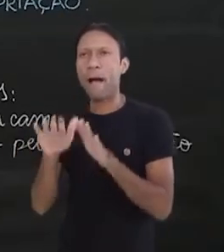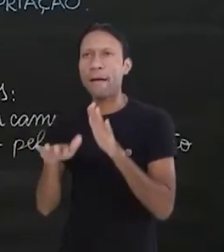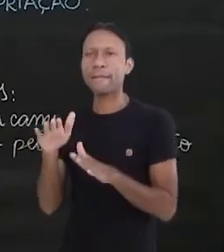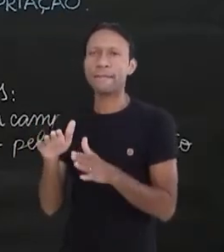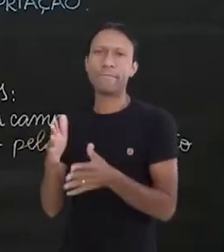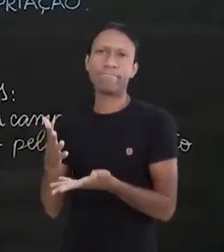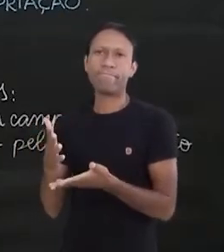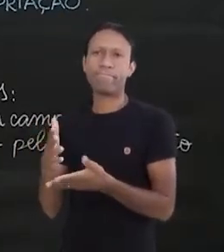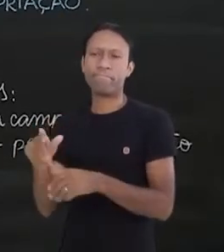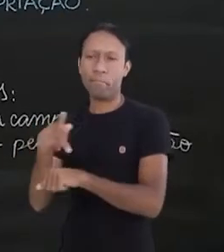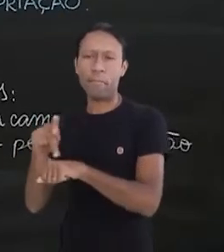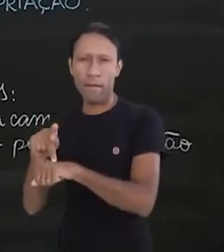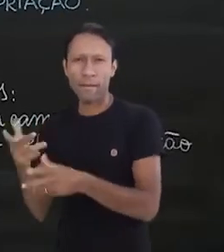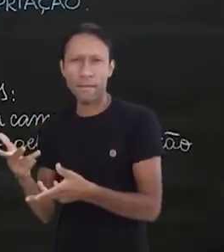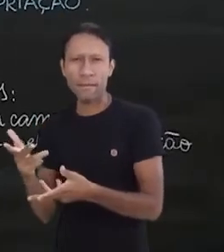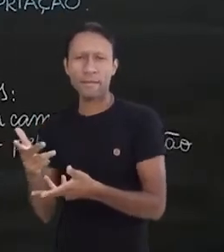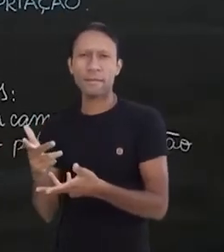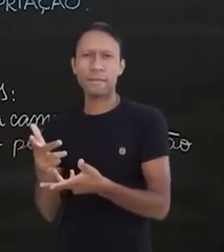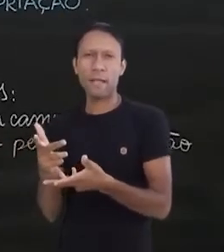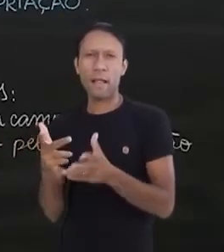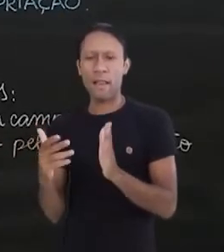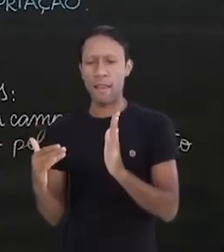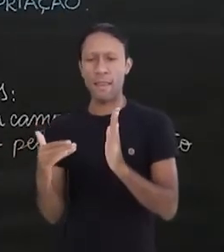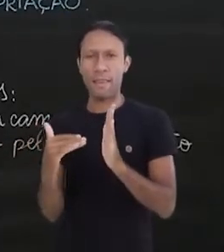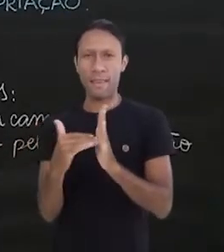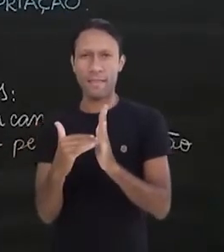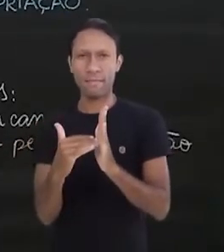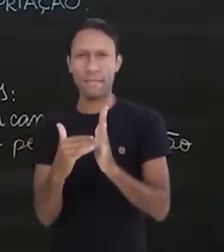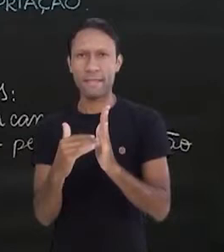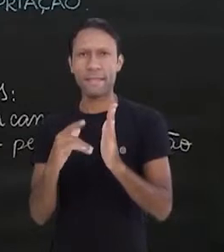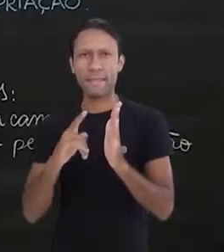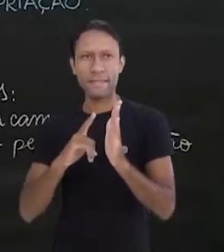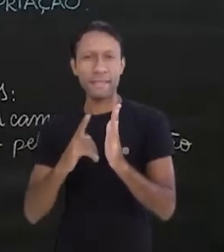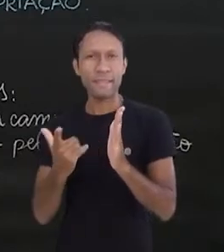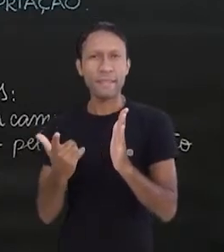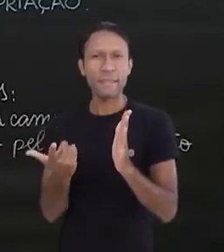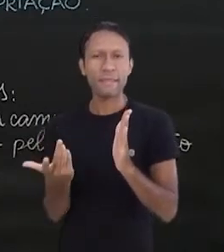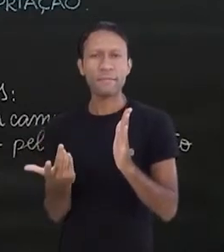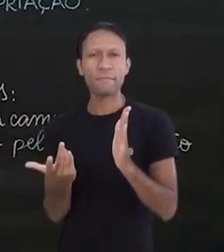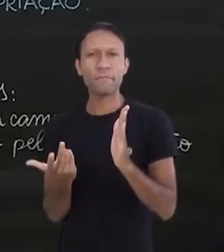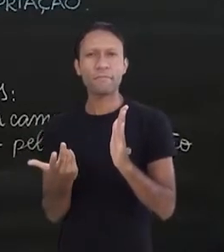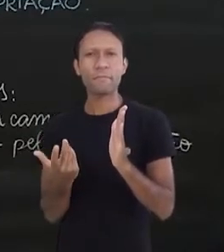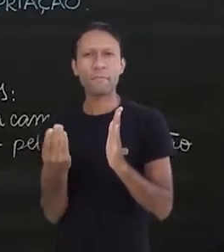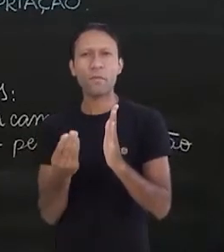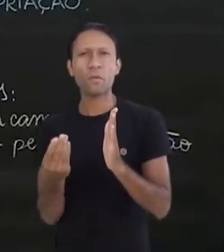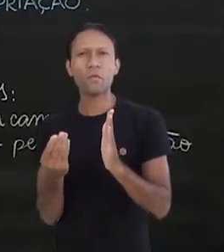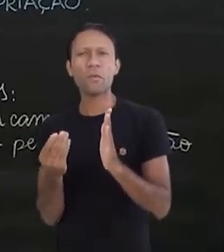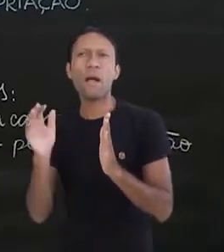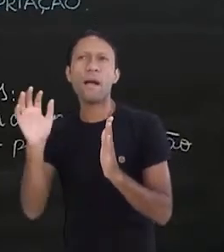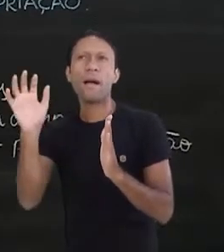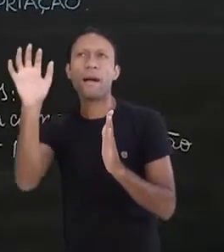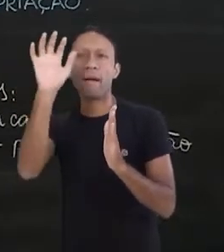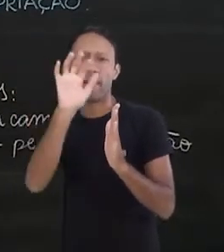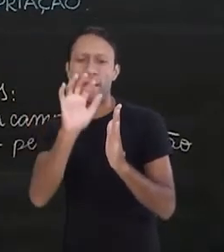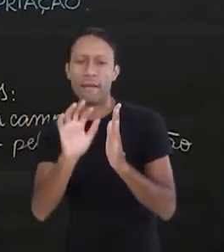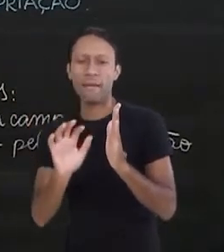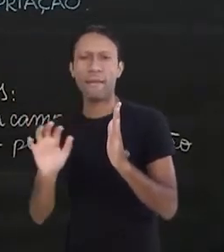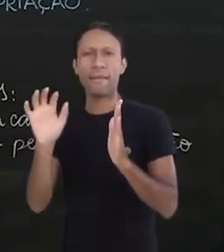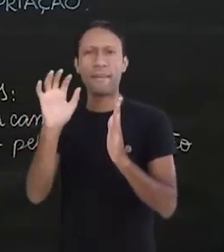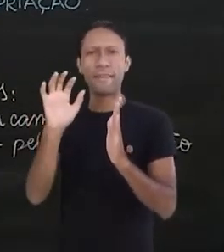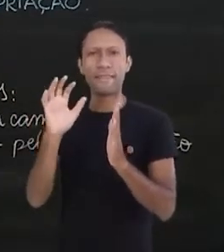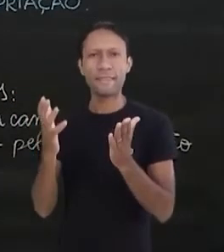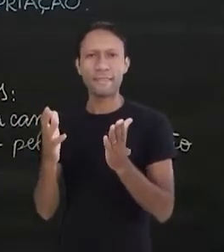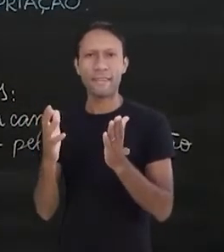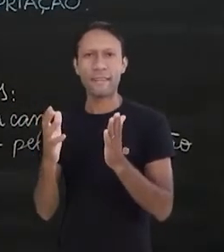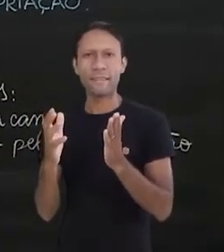de países, os limites eles são utilizados para regionalizar segundo o critério